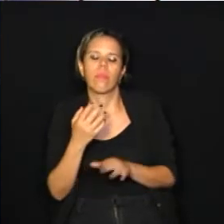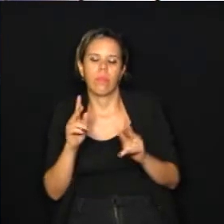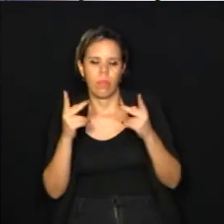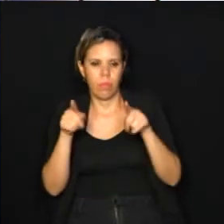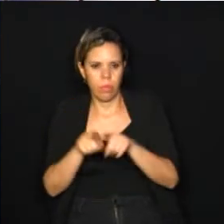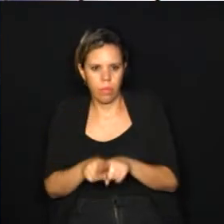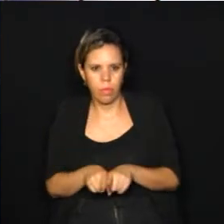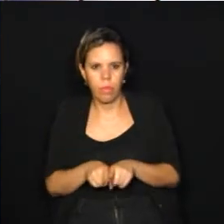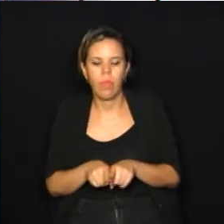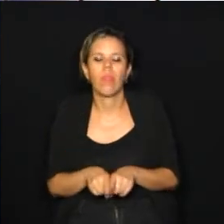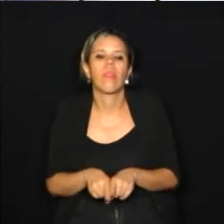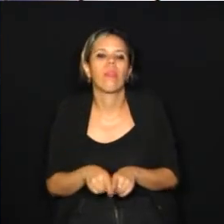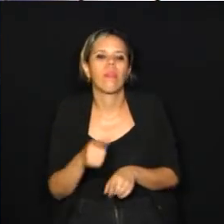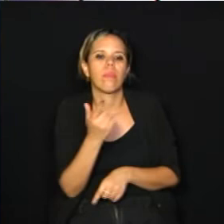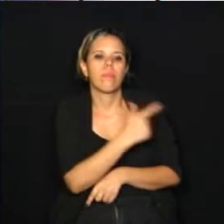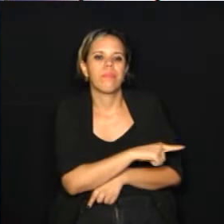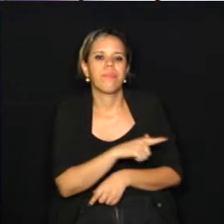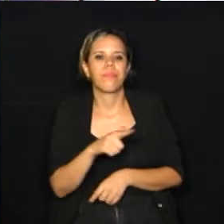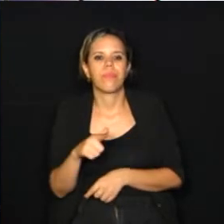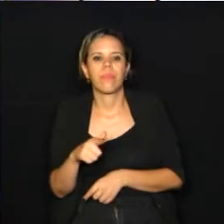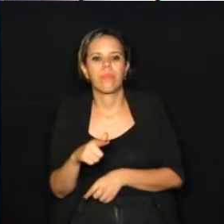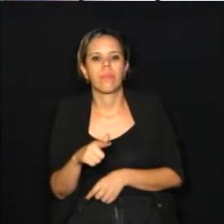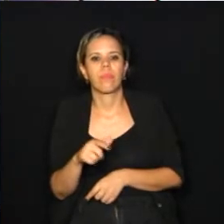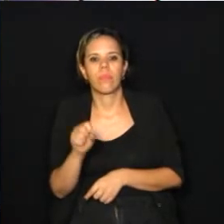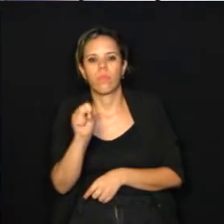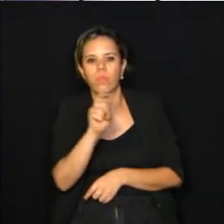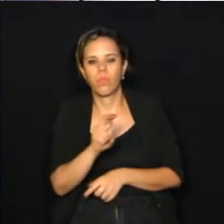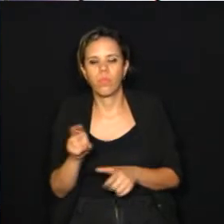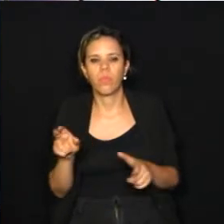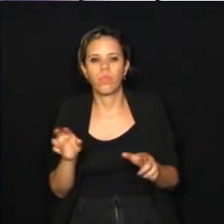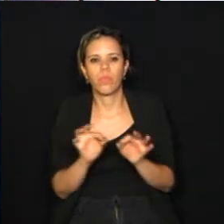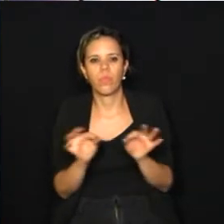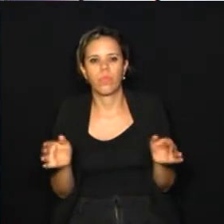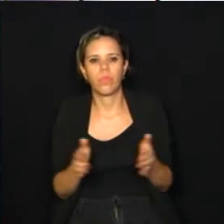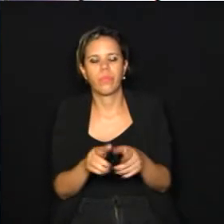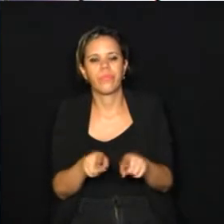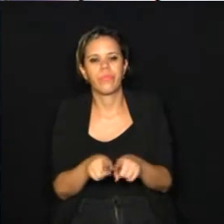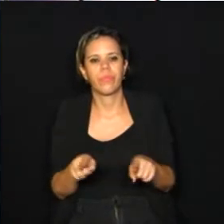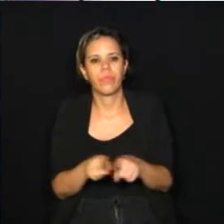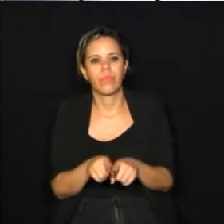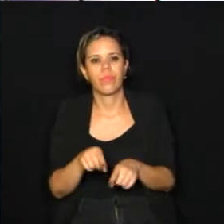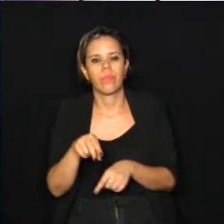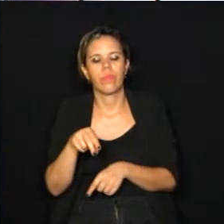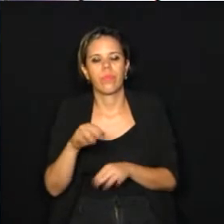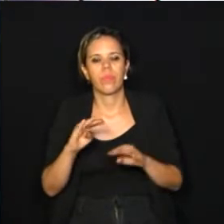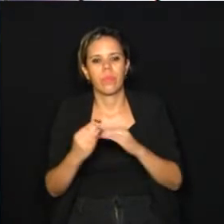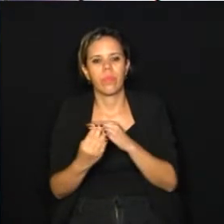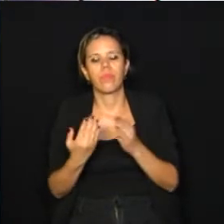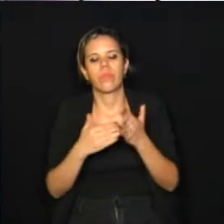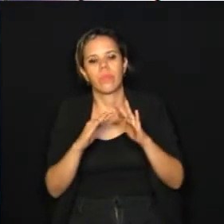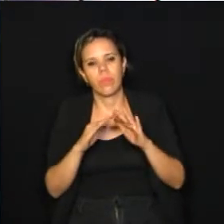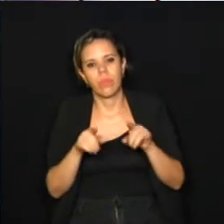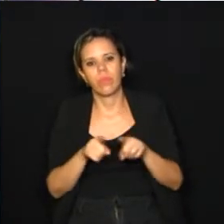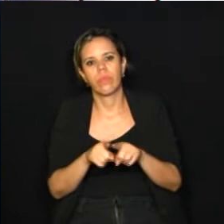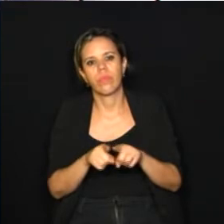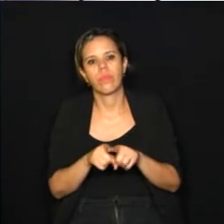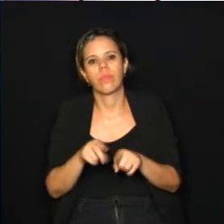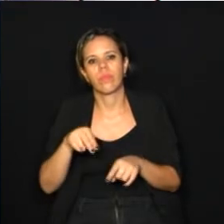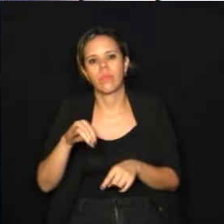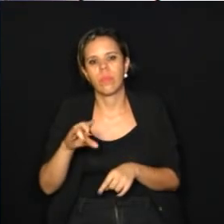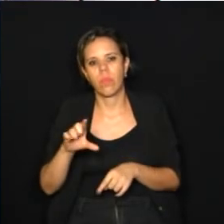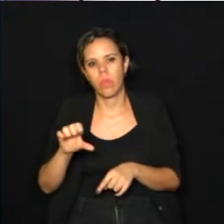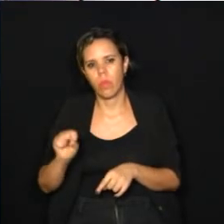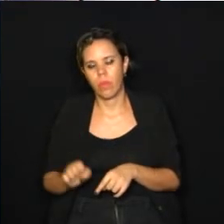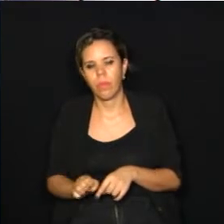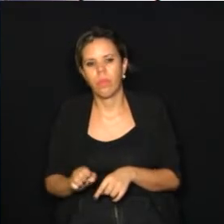Presta Bonfim. No Jardim Sumarezinho, a MF Nicolas Thiago dos Santos Lofrani. No